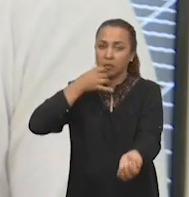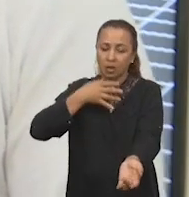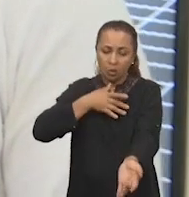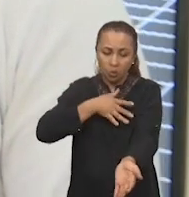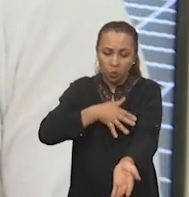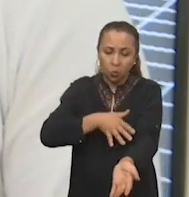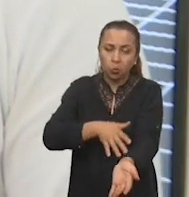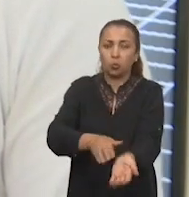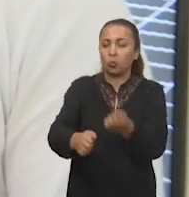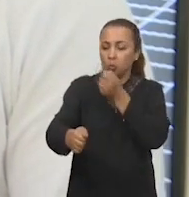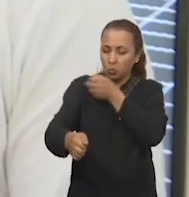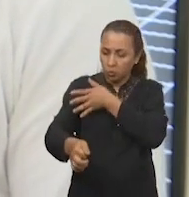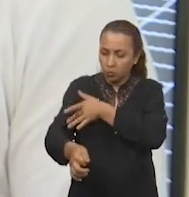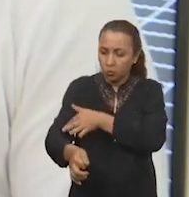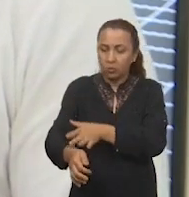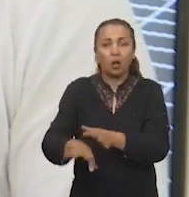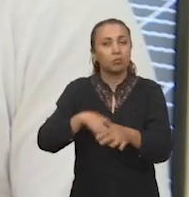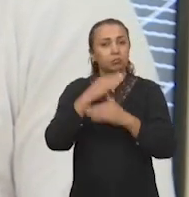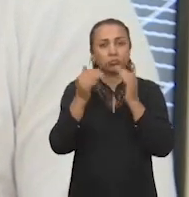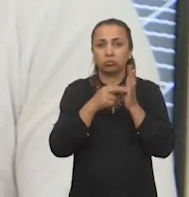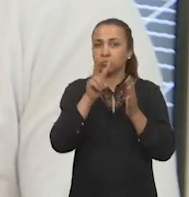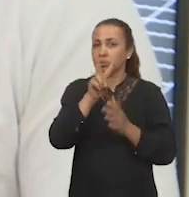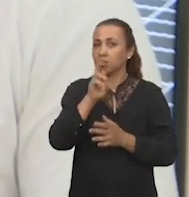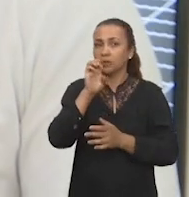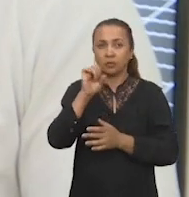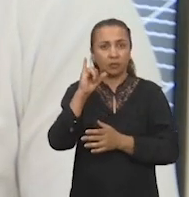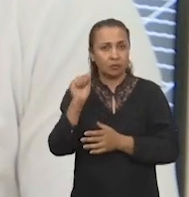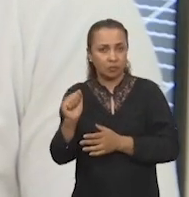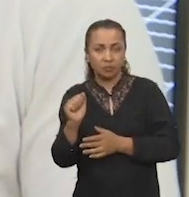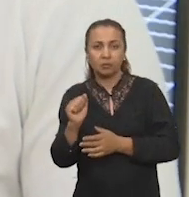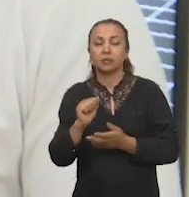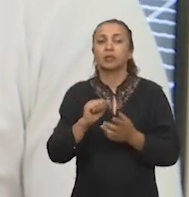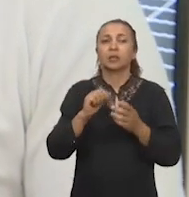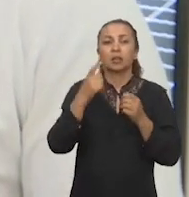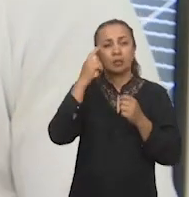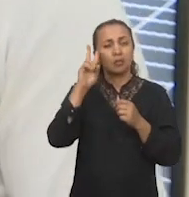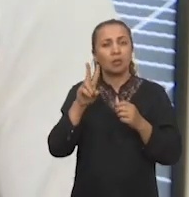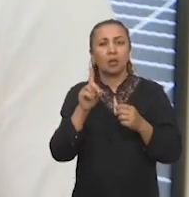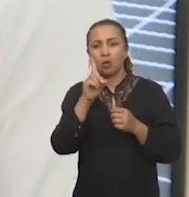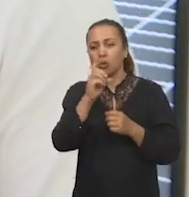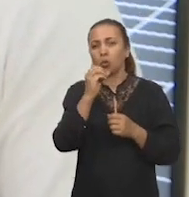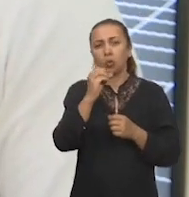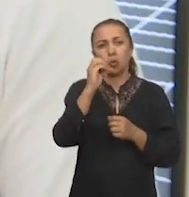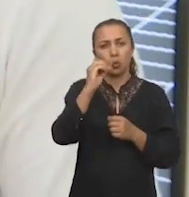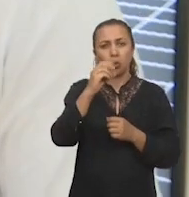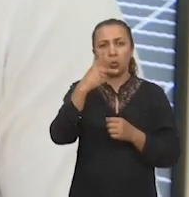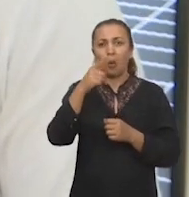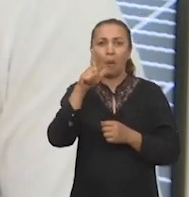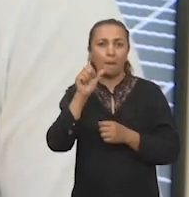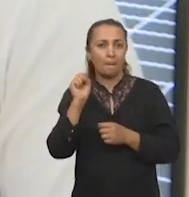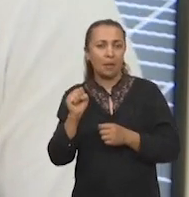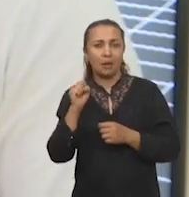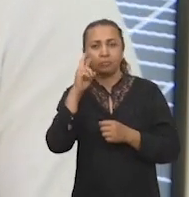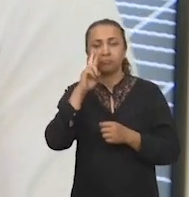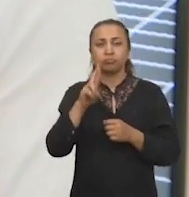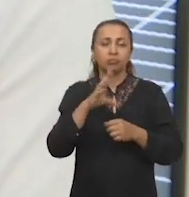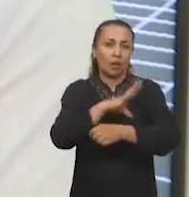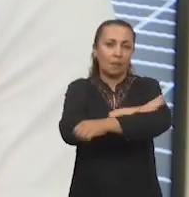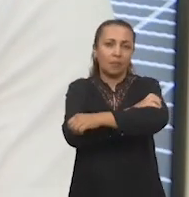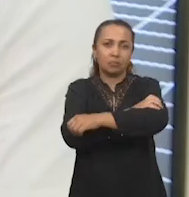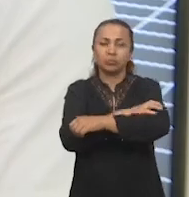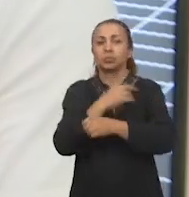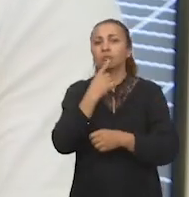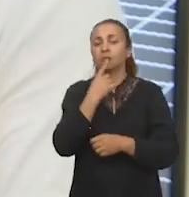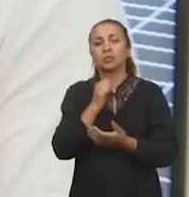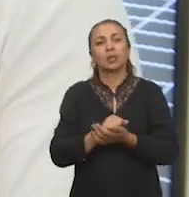parâmetros que medem isso, tipo ecografia Doppler, né? Avalia pontualmente a velocidade do sangue, a pressão e tudo mais. Então,